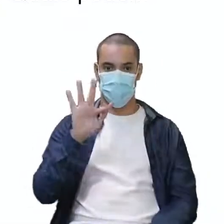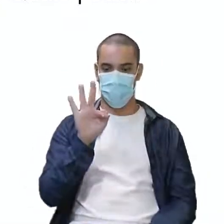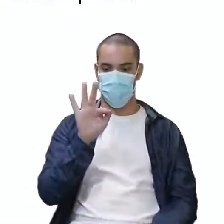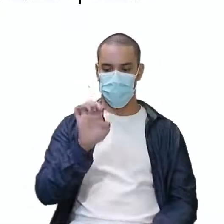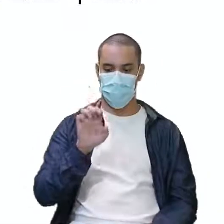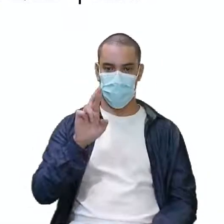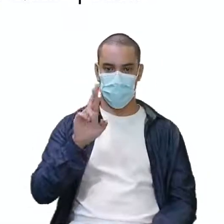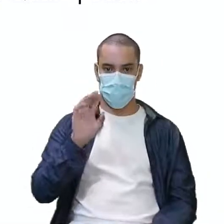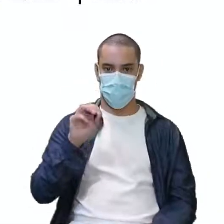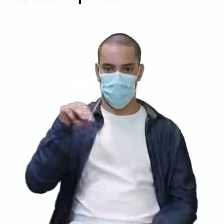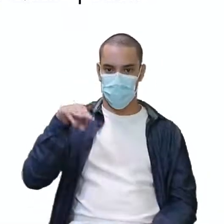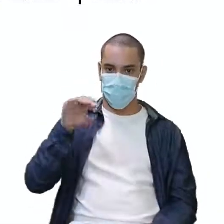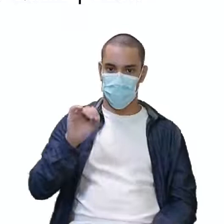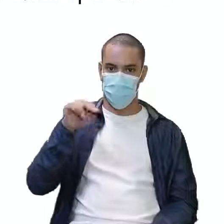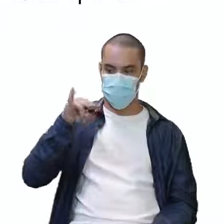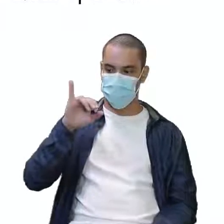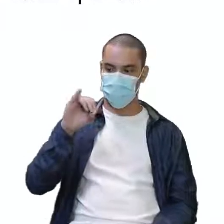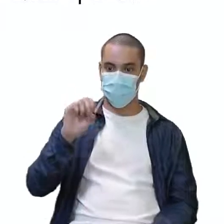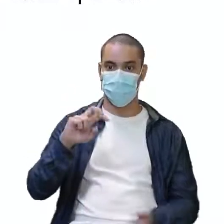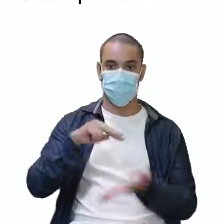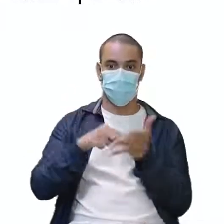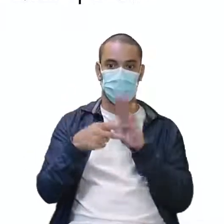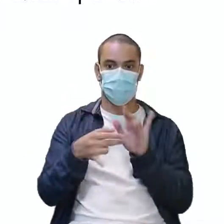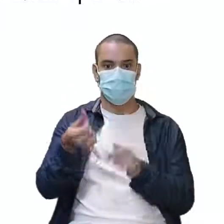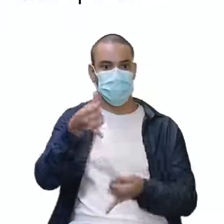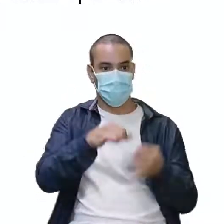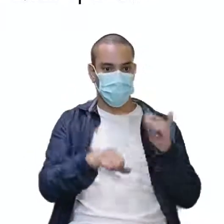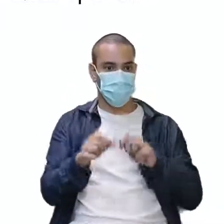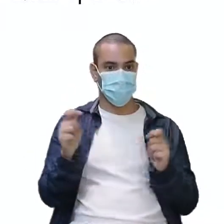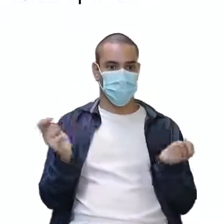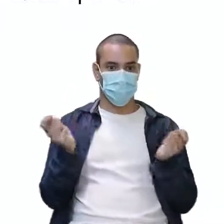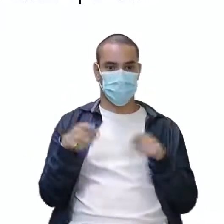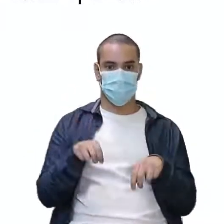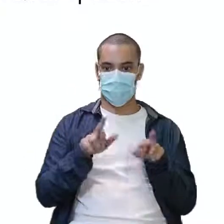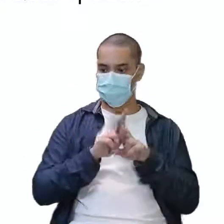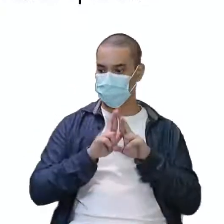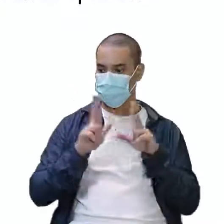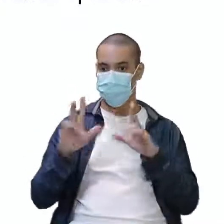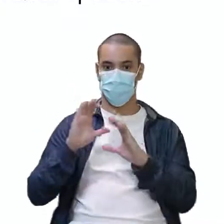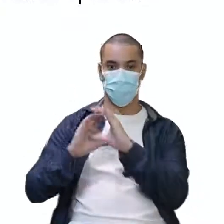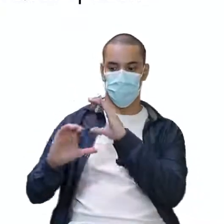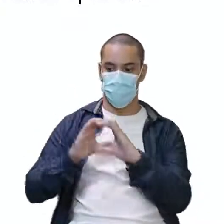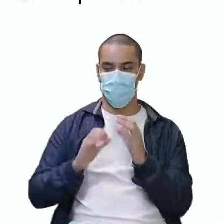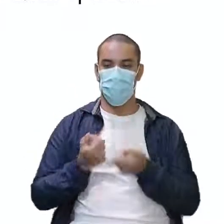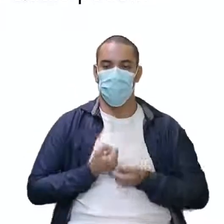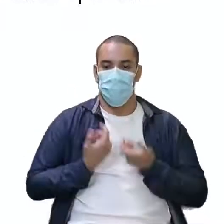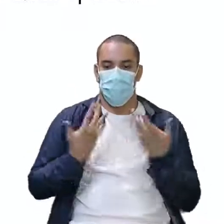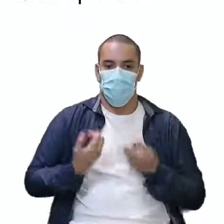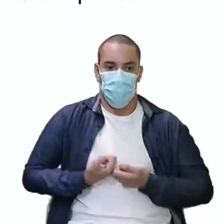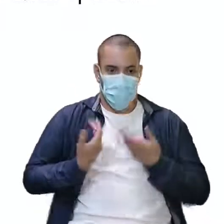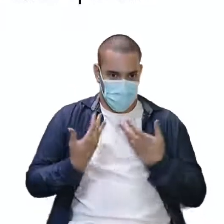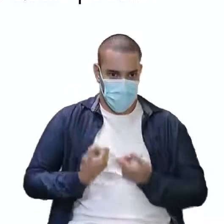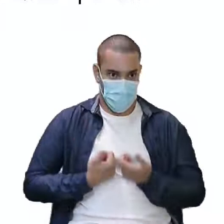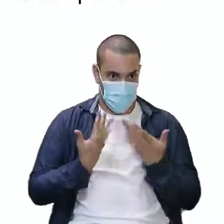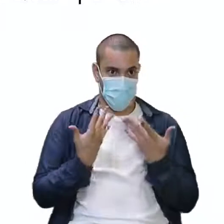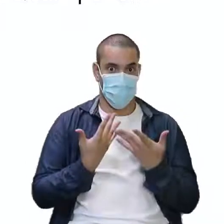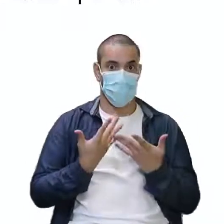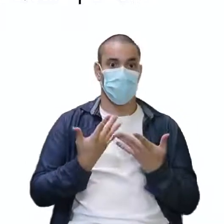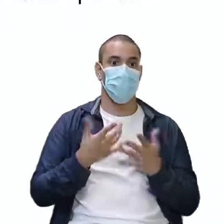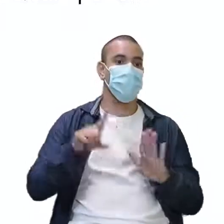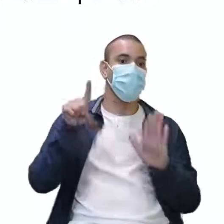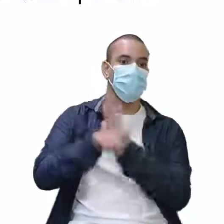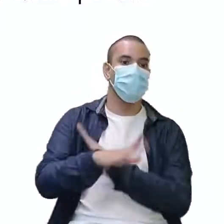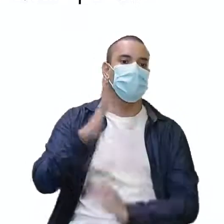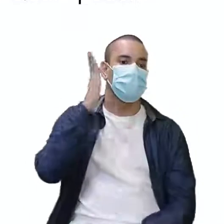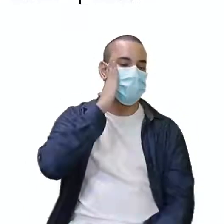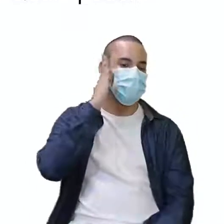aí, que são substâncias químicas que vão permitir as diferentes comunicações. A questão quer saber